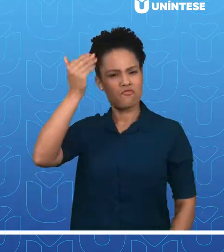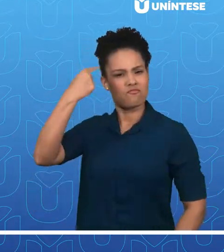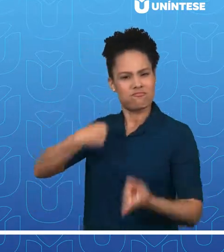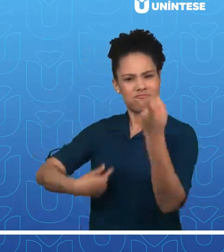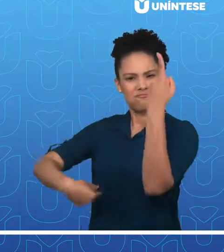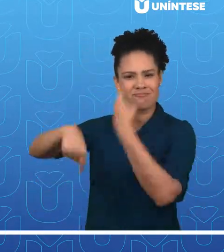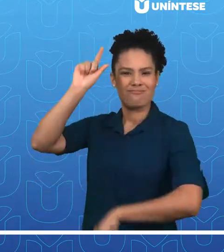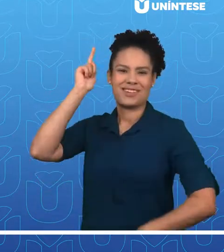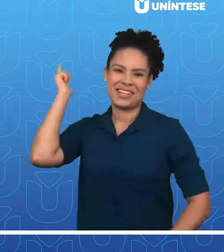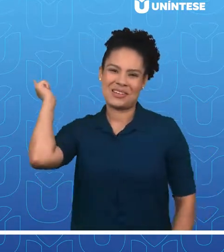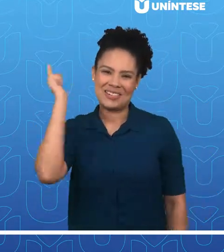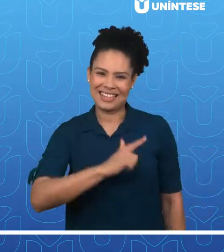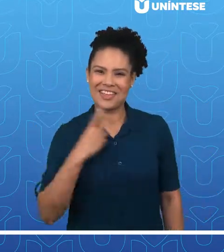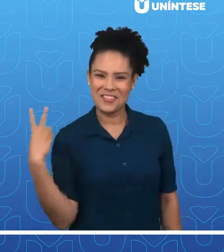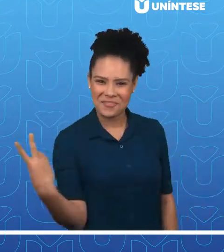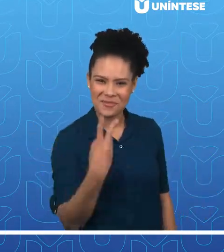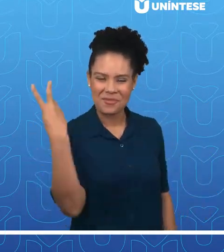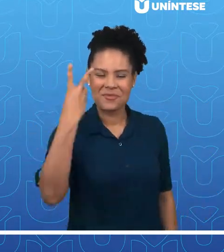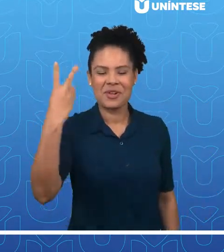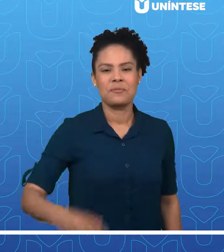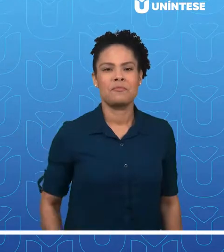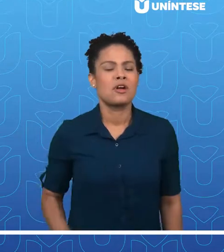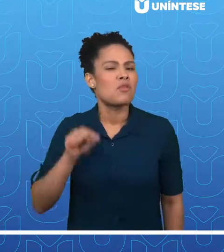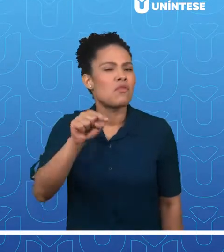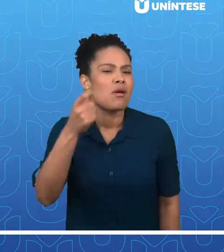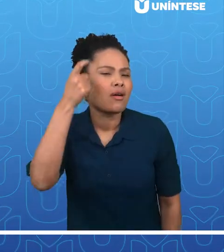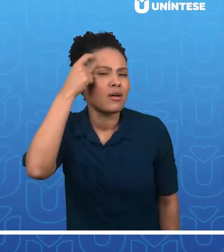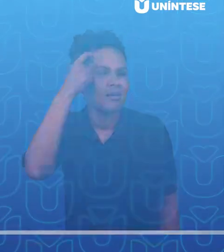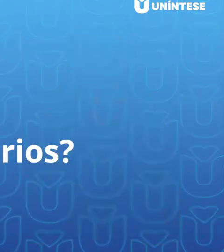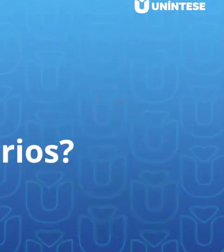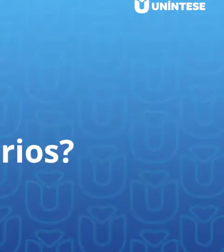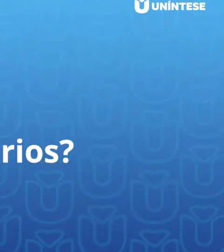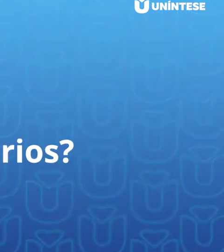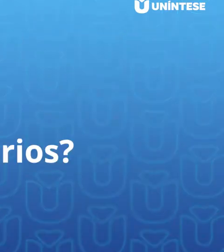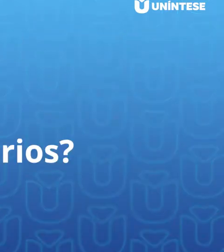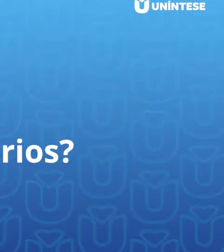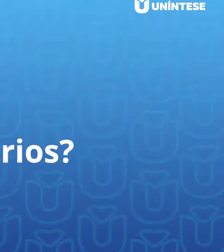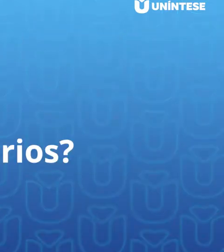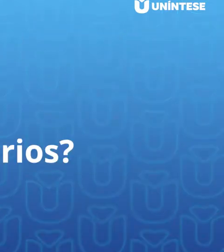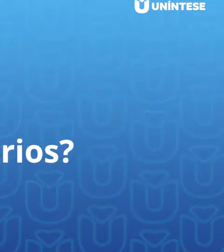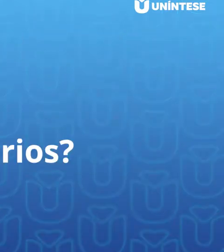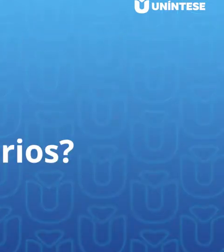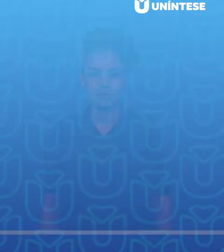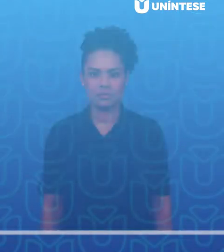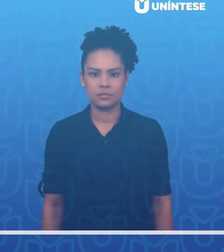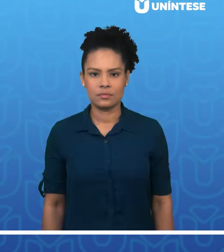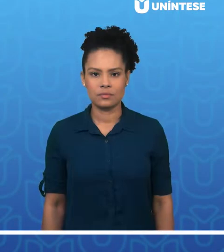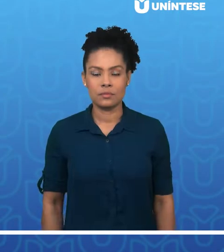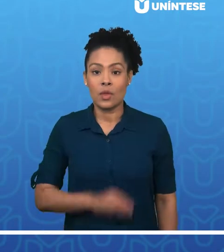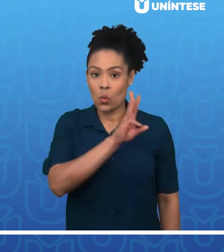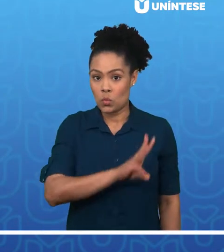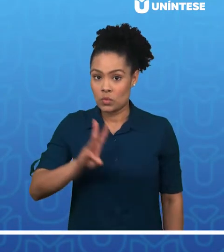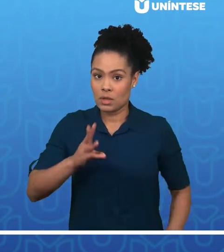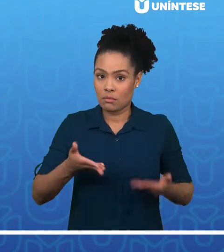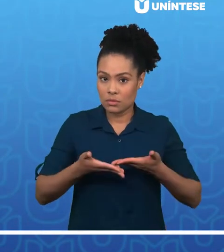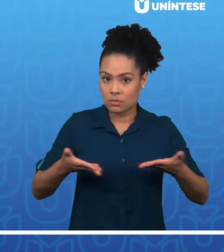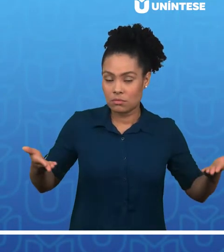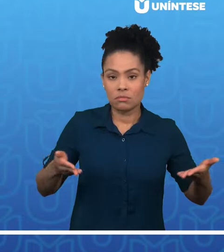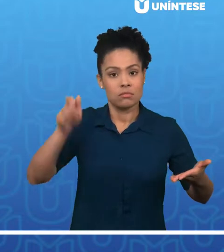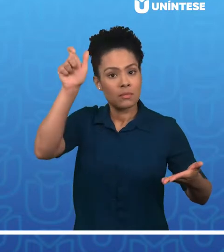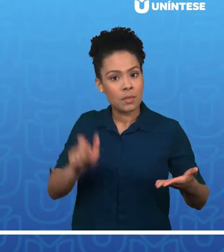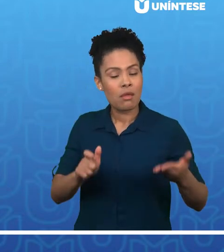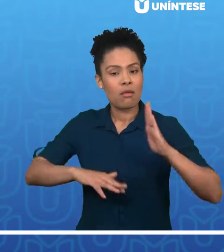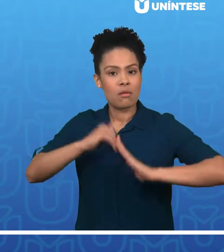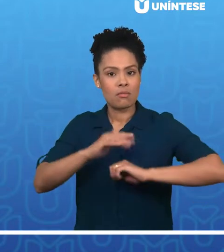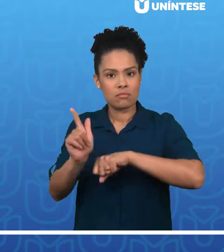carreira de sucesso e de valorização. Mas você deve estar se perguntando, e sobre os salários? Bom, de acordo com o site